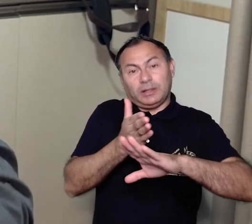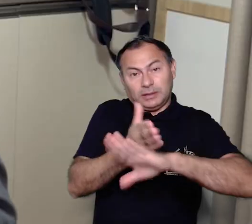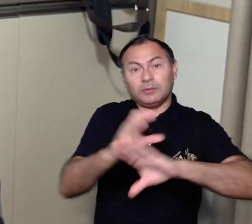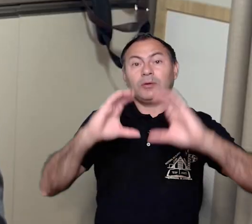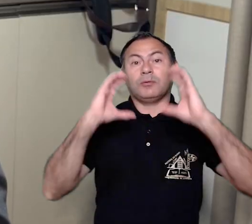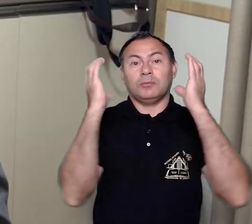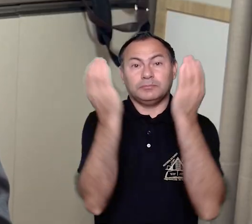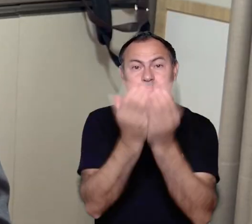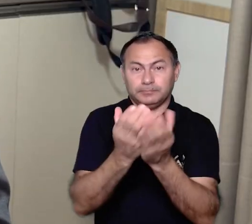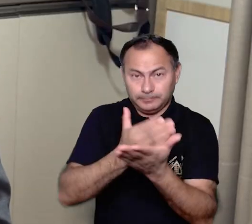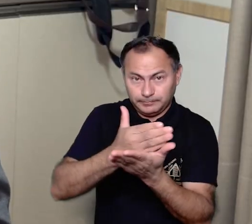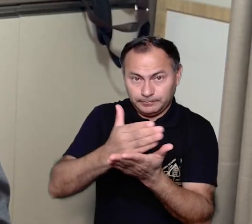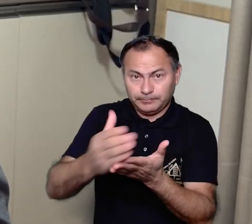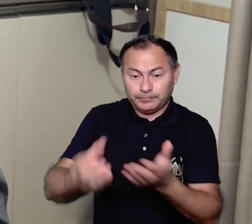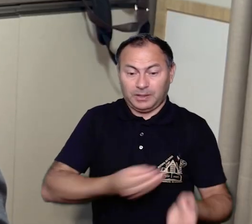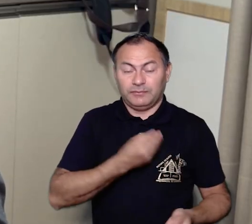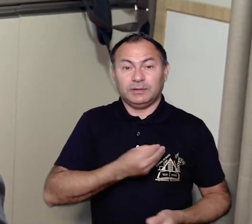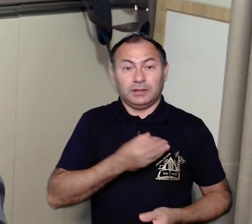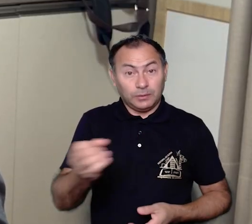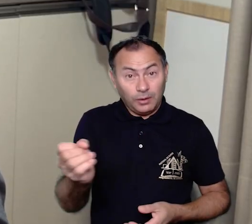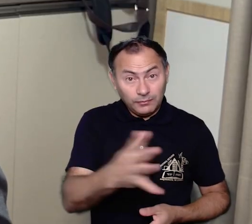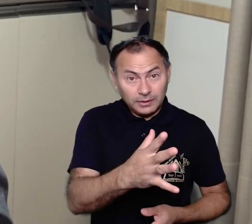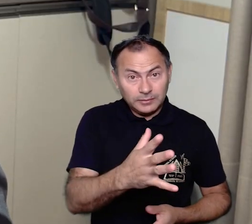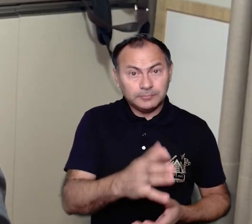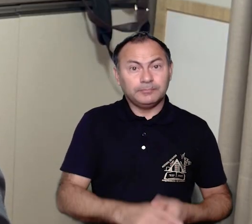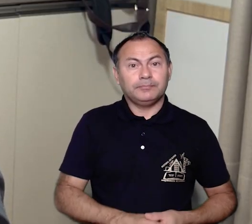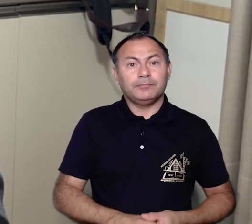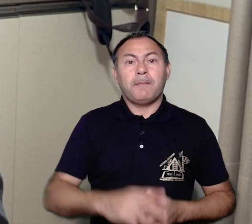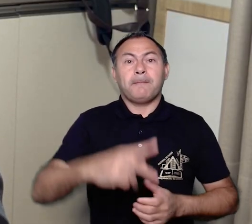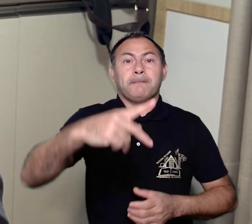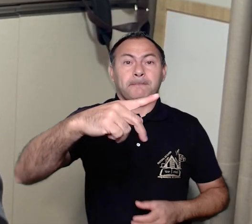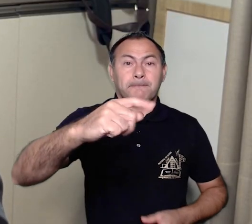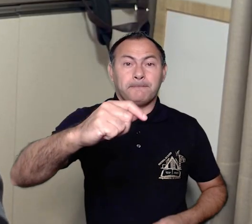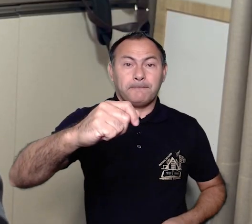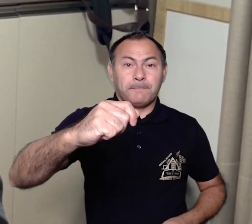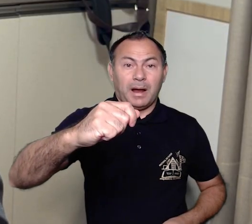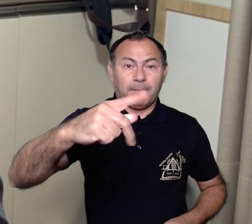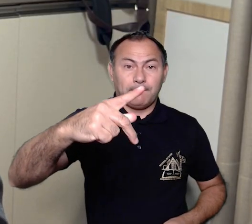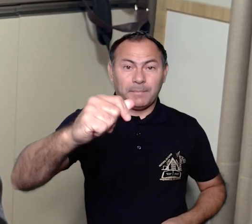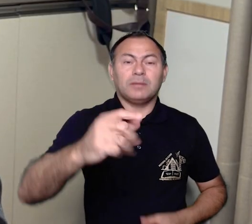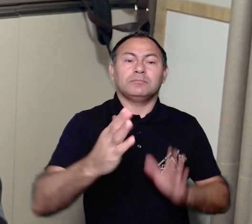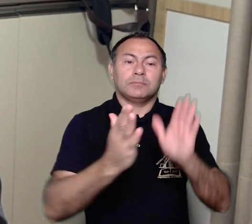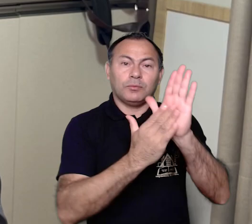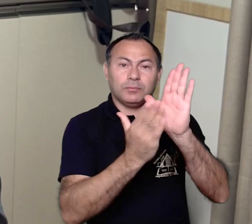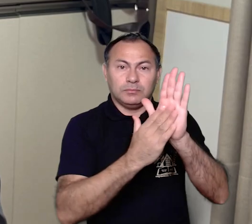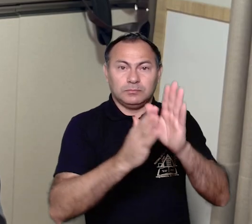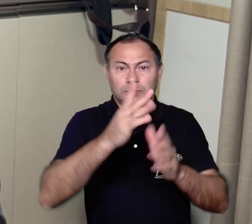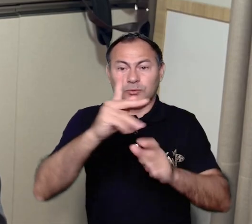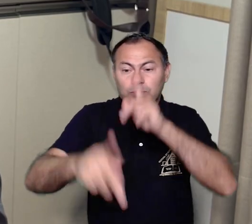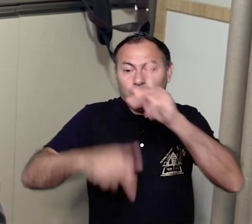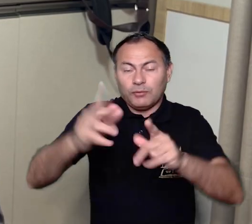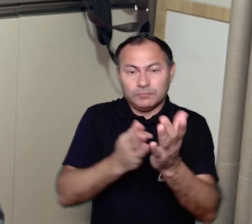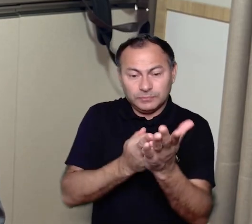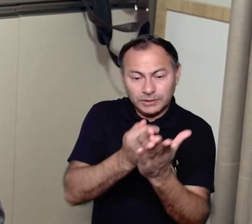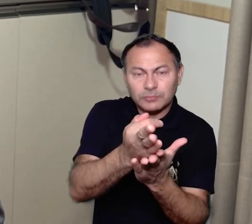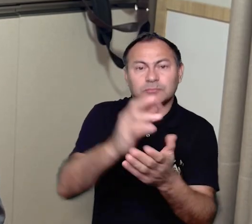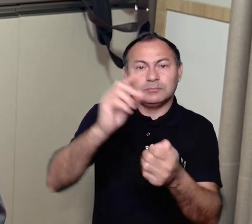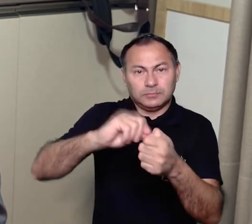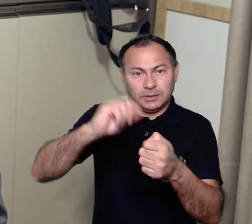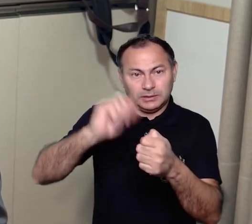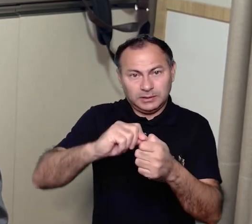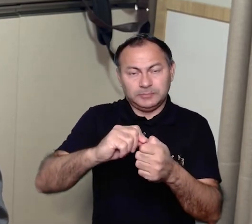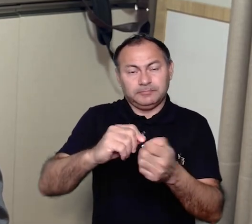comunidade, para iniciar uma vida nova, o Papa propõe que também os fiéis,